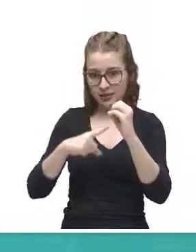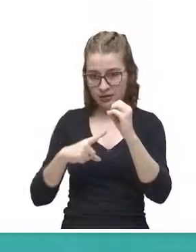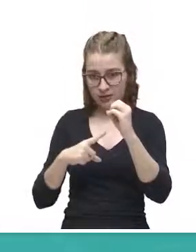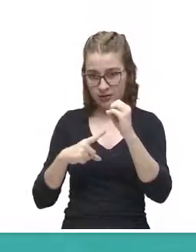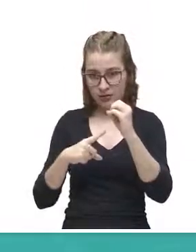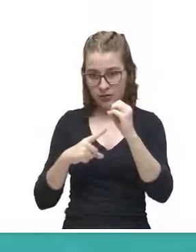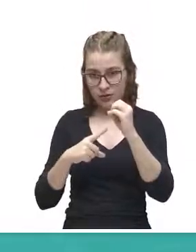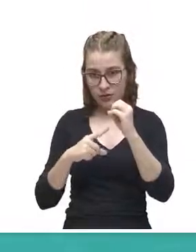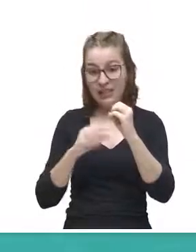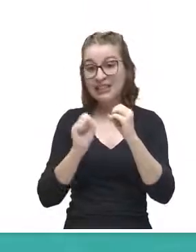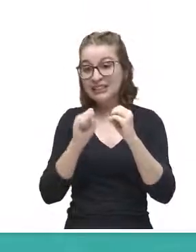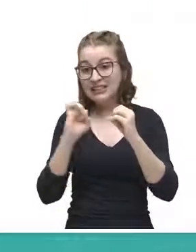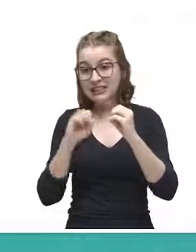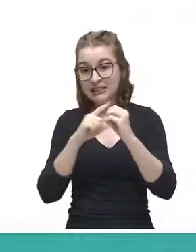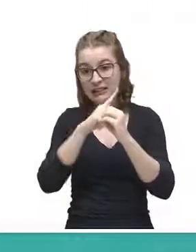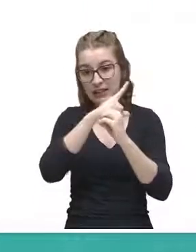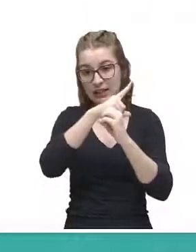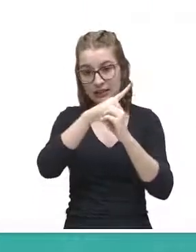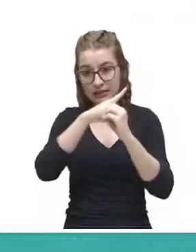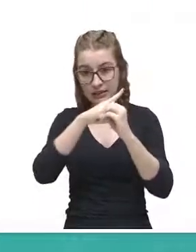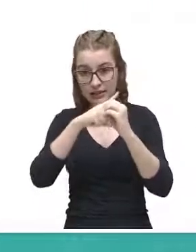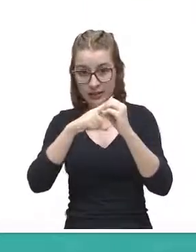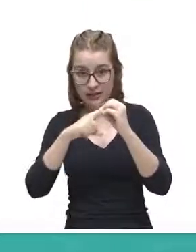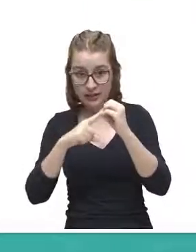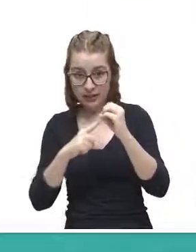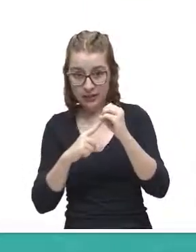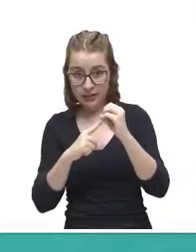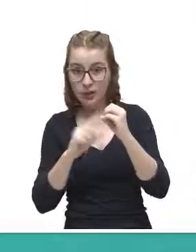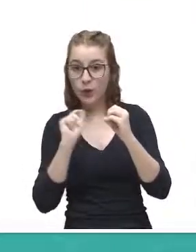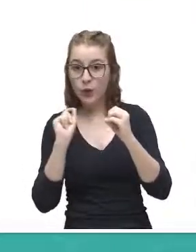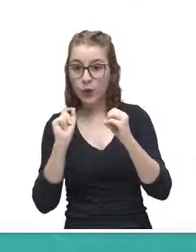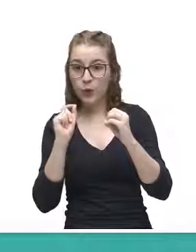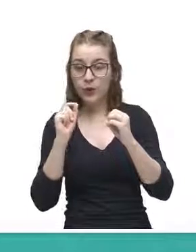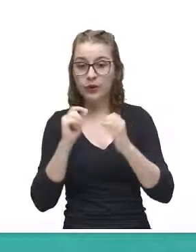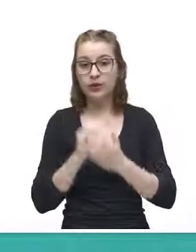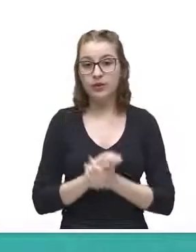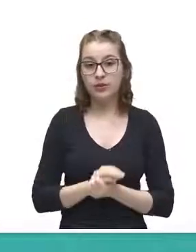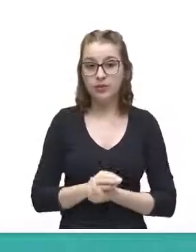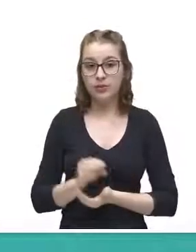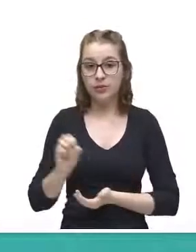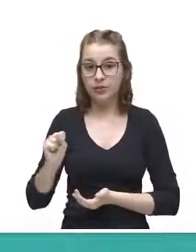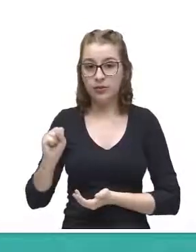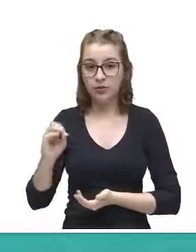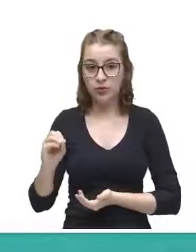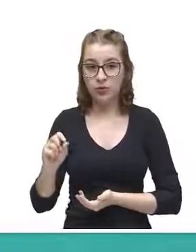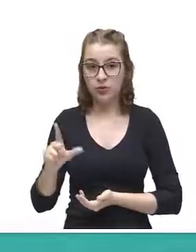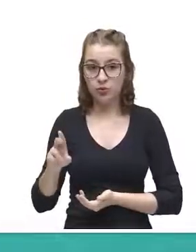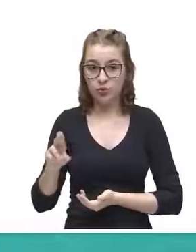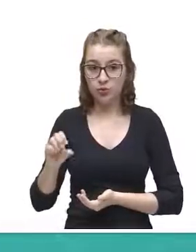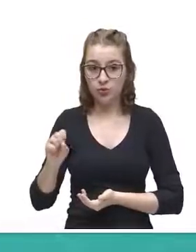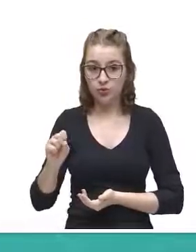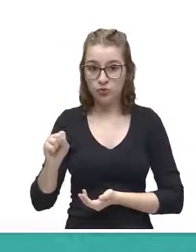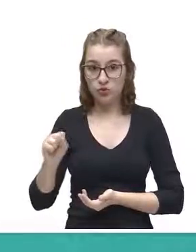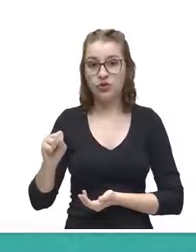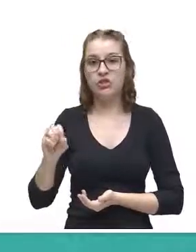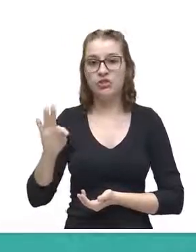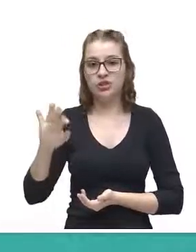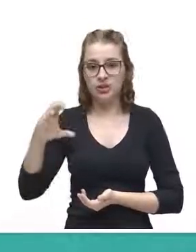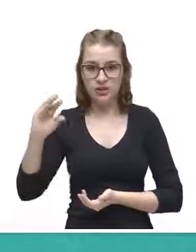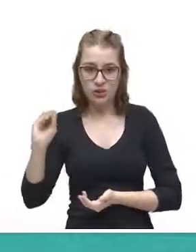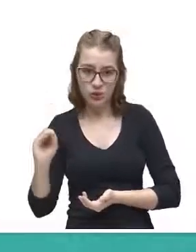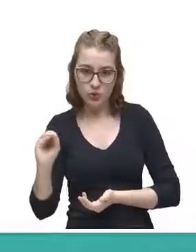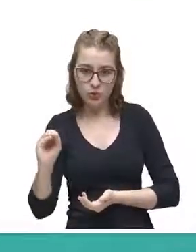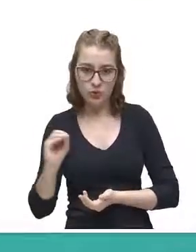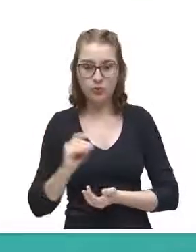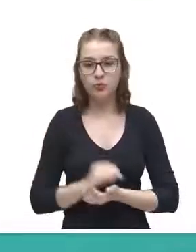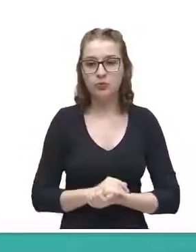inclina um pouco mais, normalmente está ocorrendo o solstício. Sol, solstício, qual é a estação